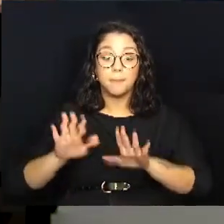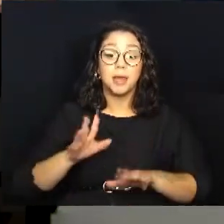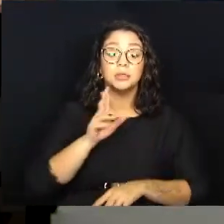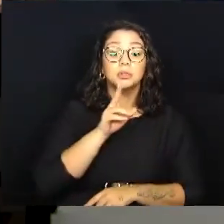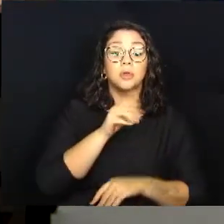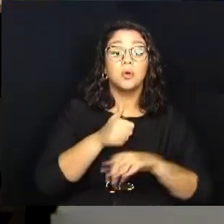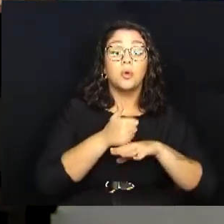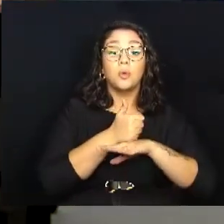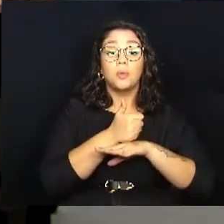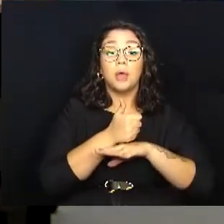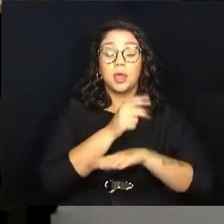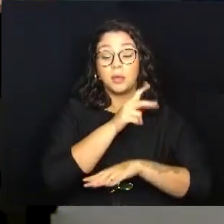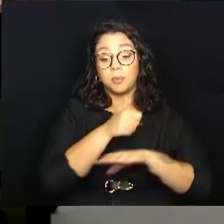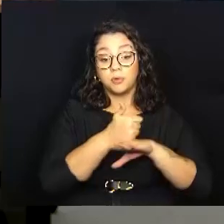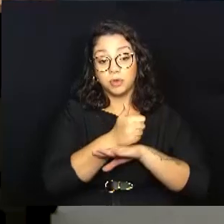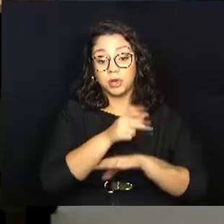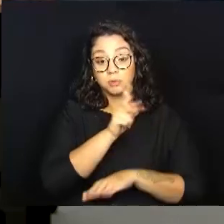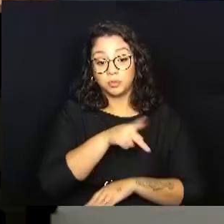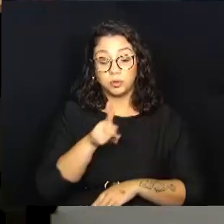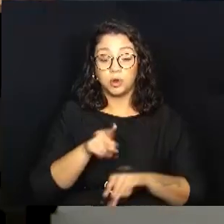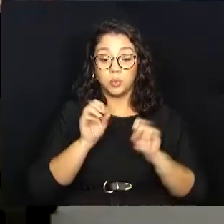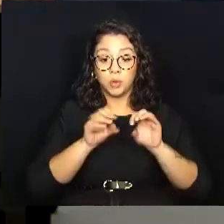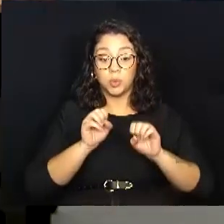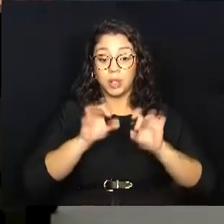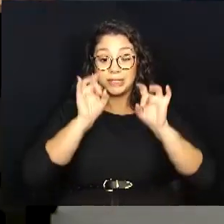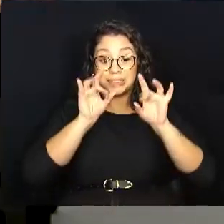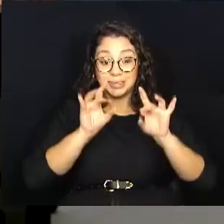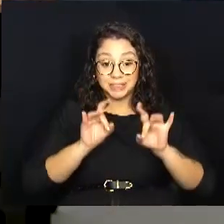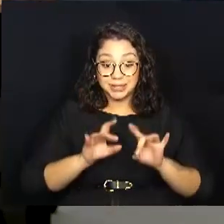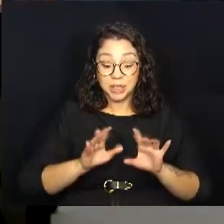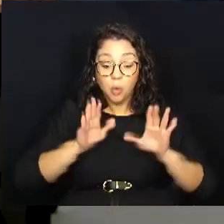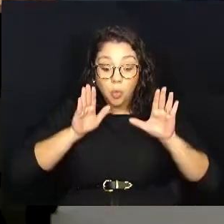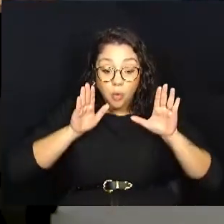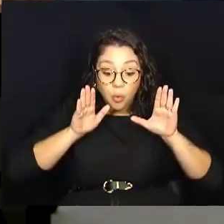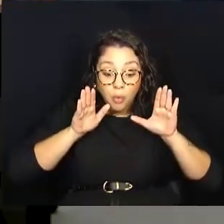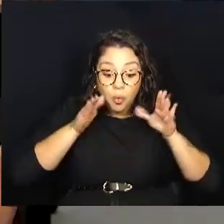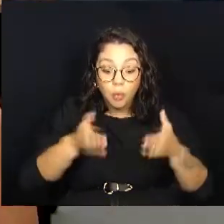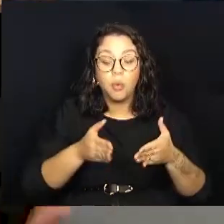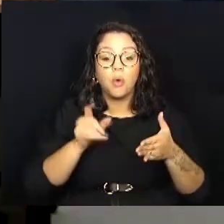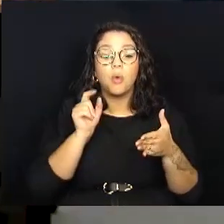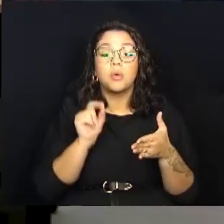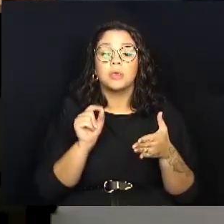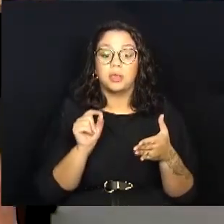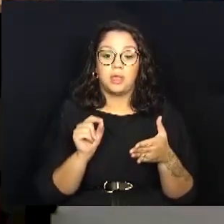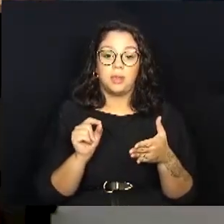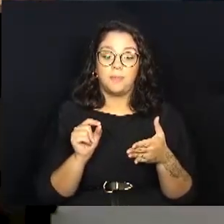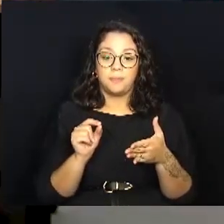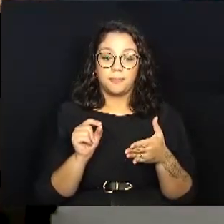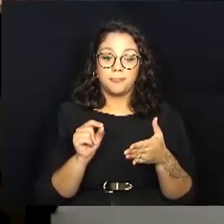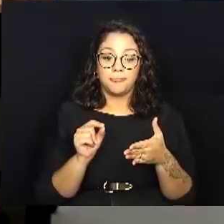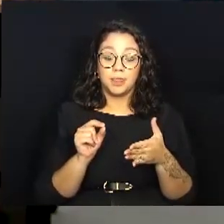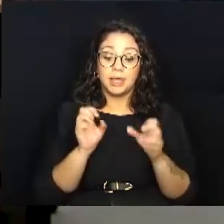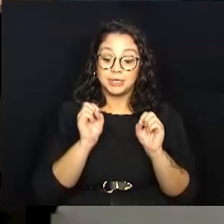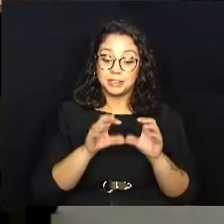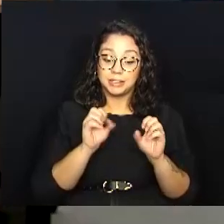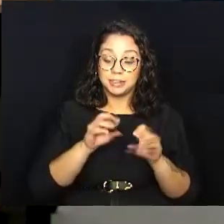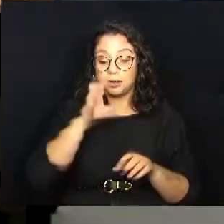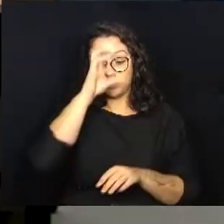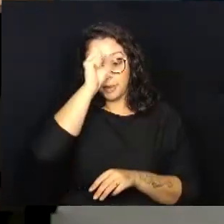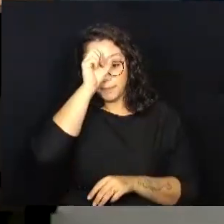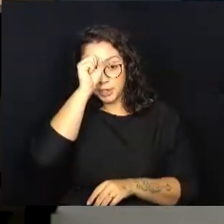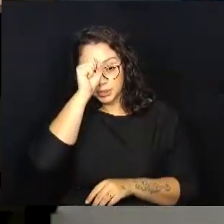educação, mas os professores de educação especial, eles têm a especialização